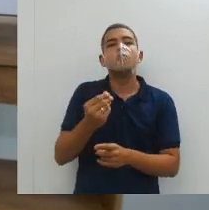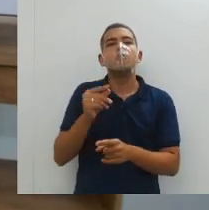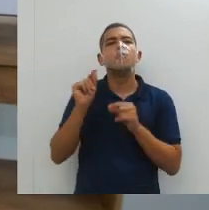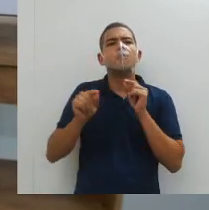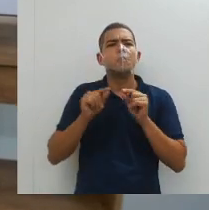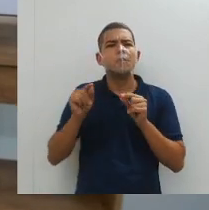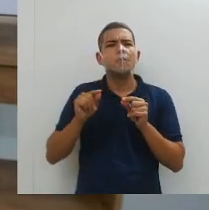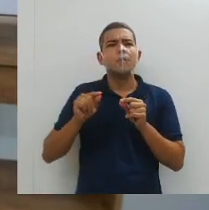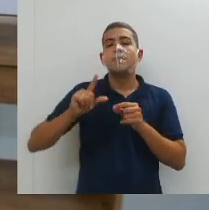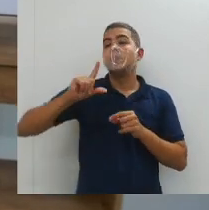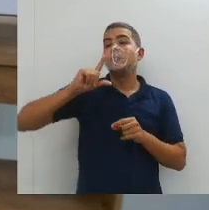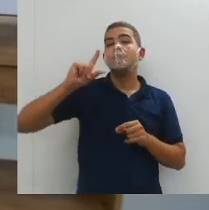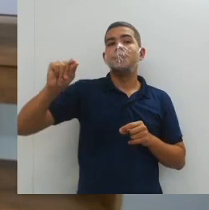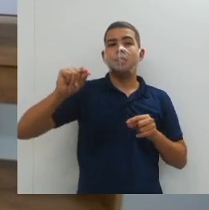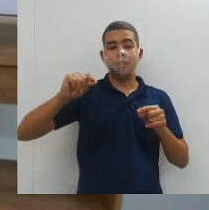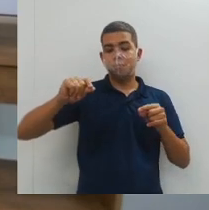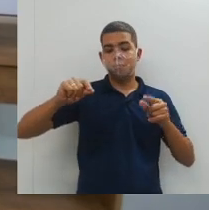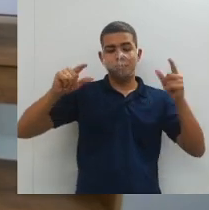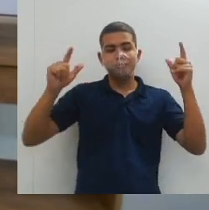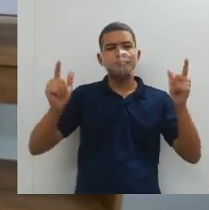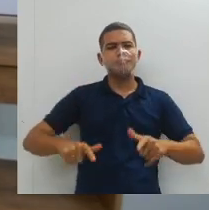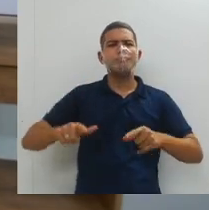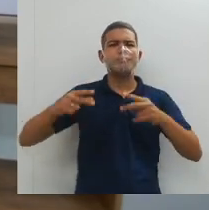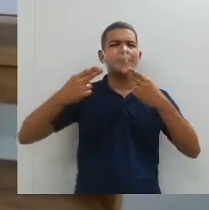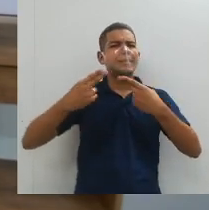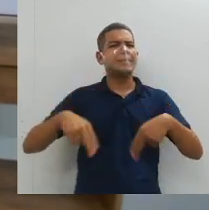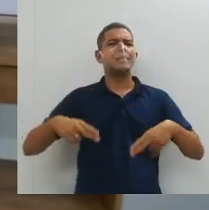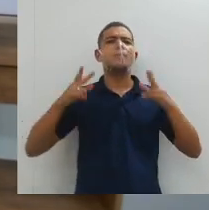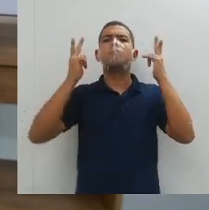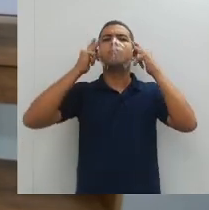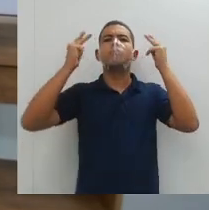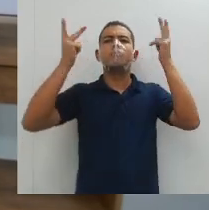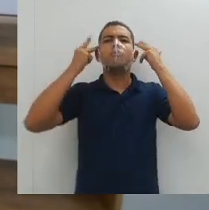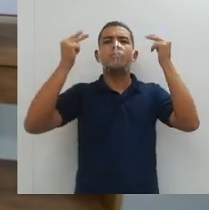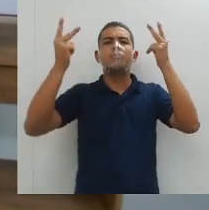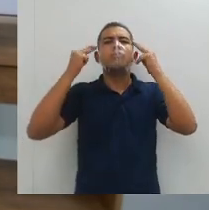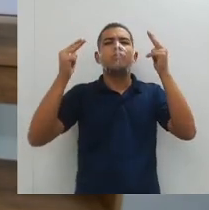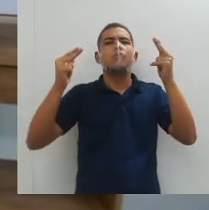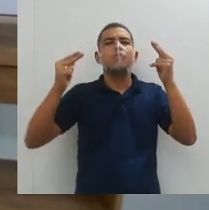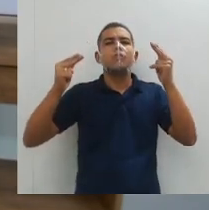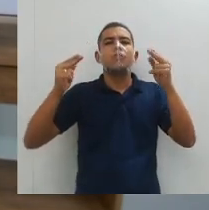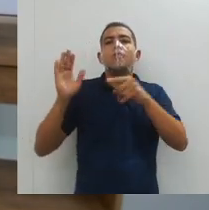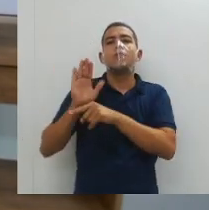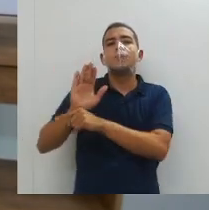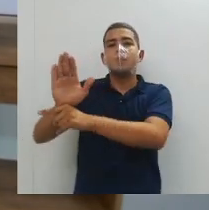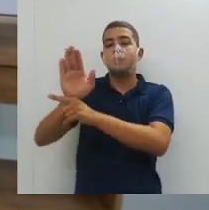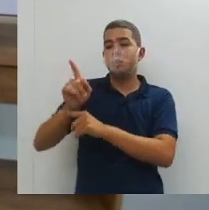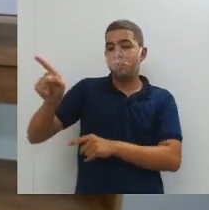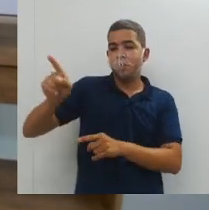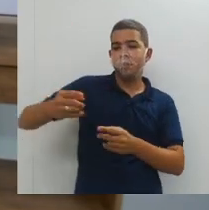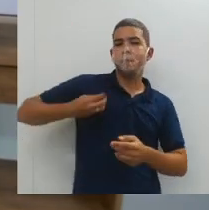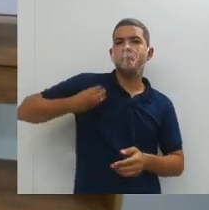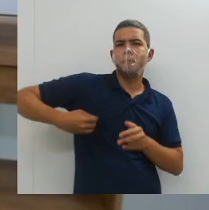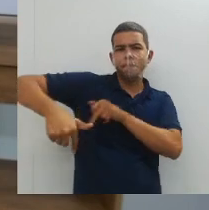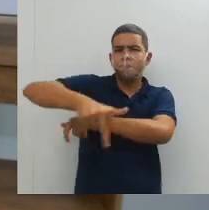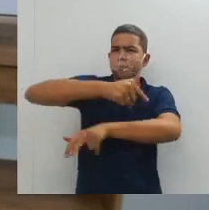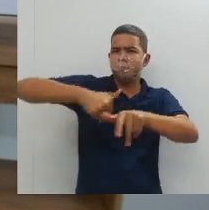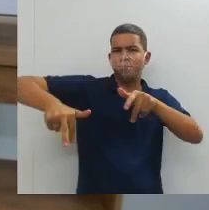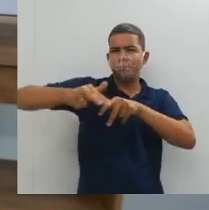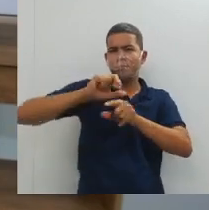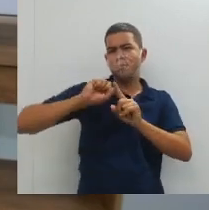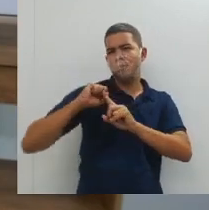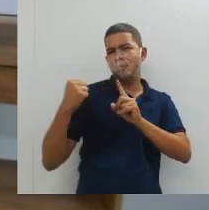de seu estado de natureza e vai colocá-lo em convivência com os outros seres humanos, ou seja,